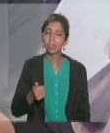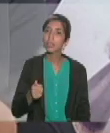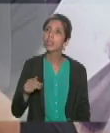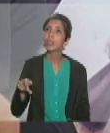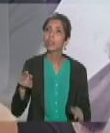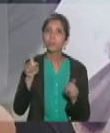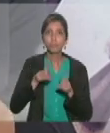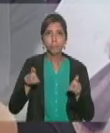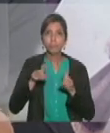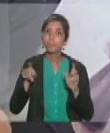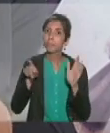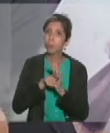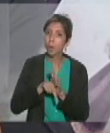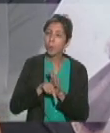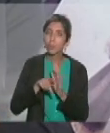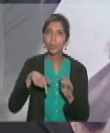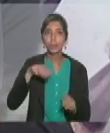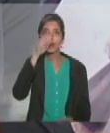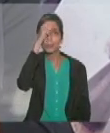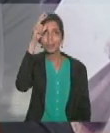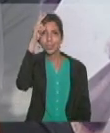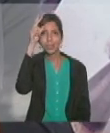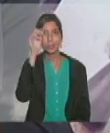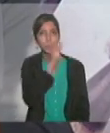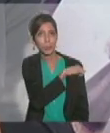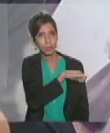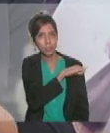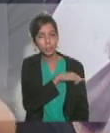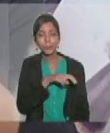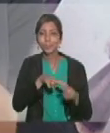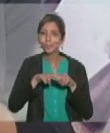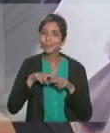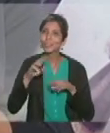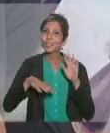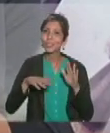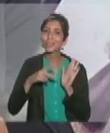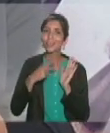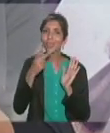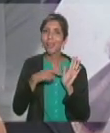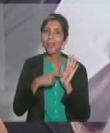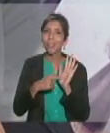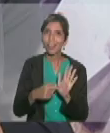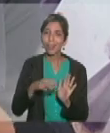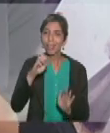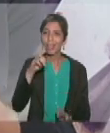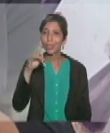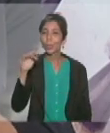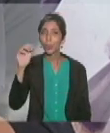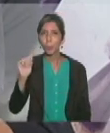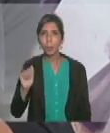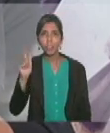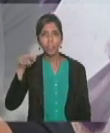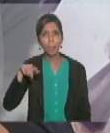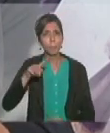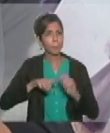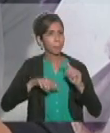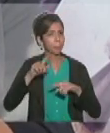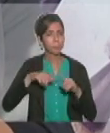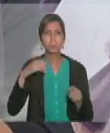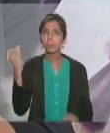plataforma gerida, criada, enfim, no município do Rio de Janeiro. E aí por isso que às vezes a gente cita a Educopédia, porque é uma